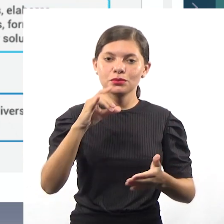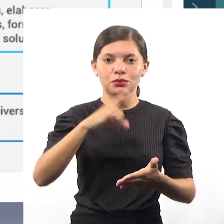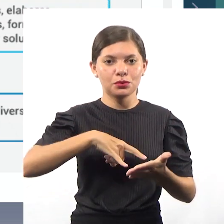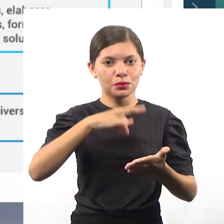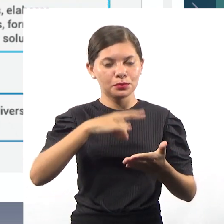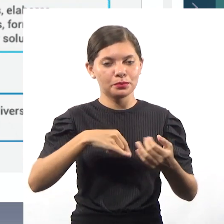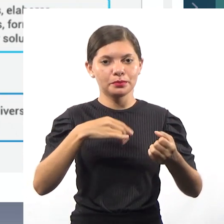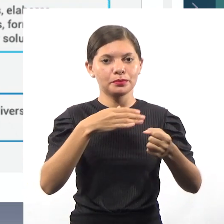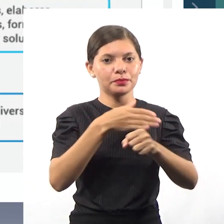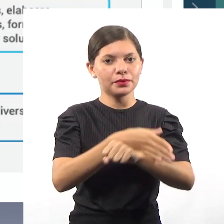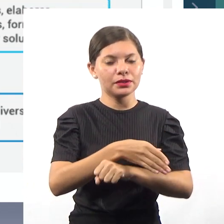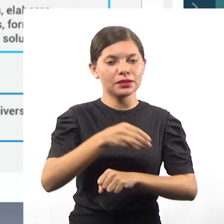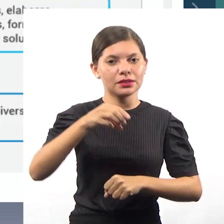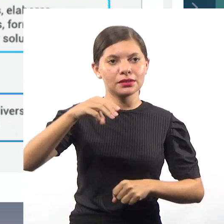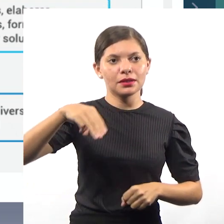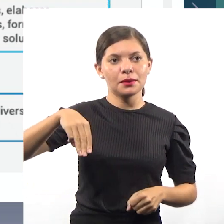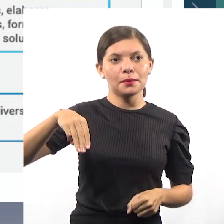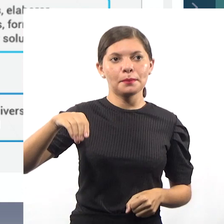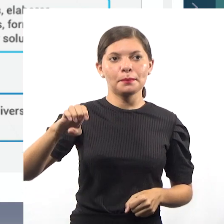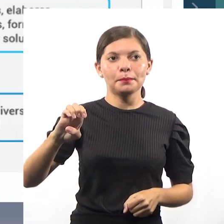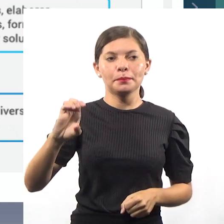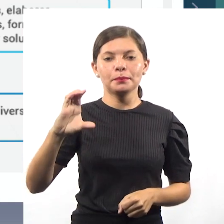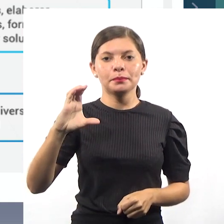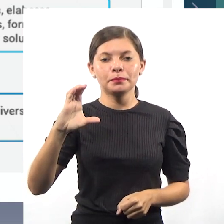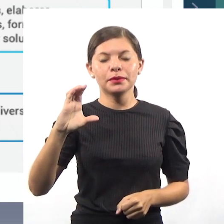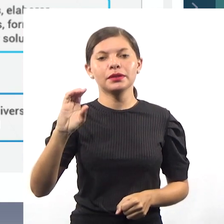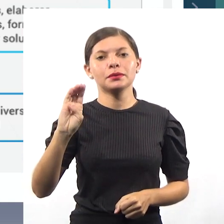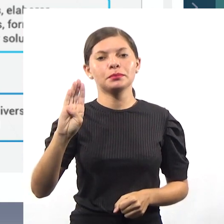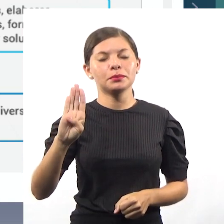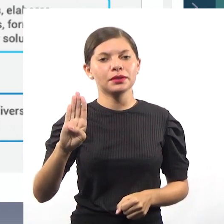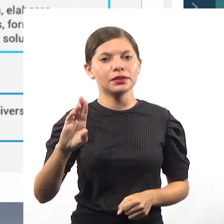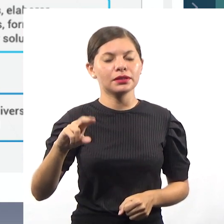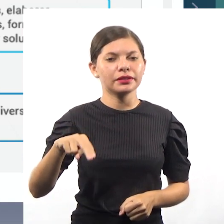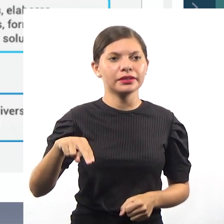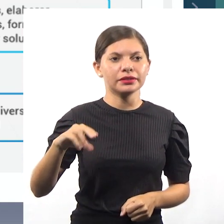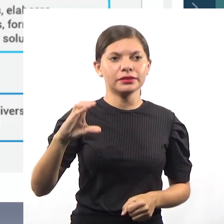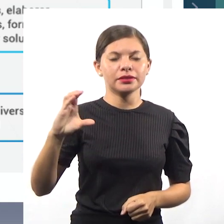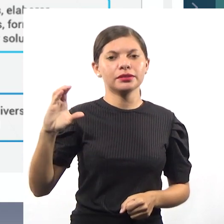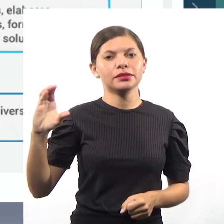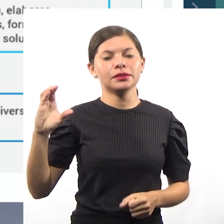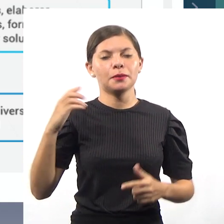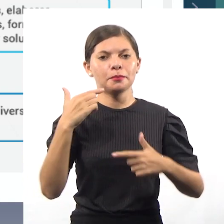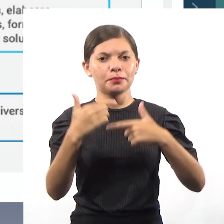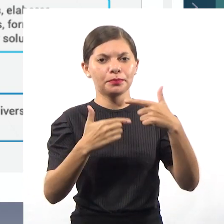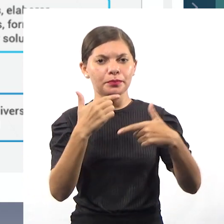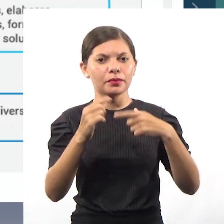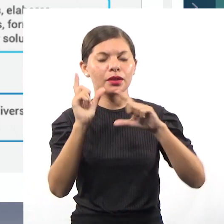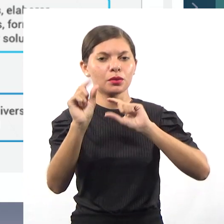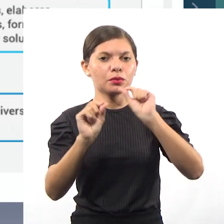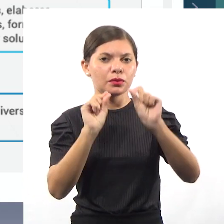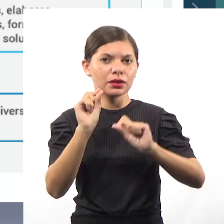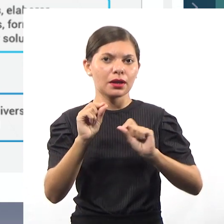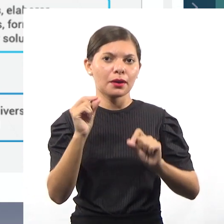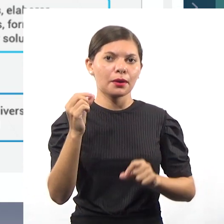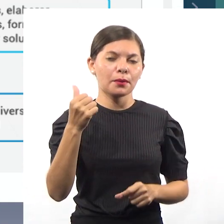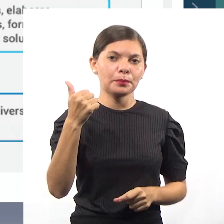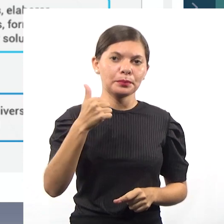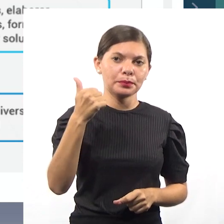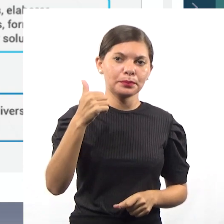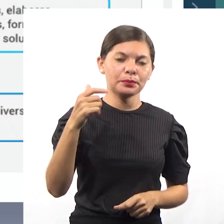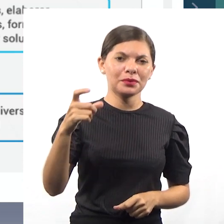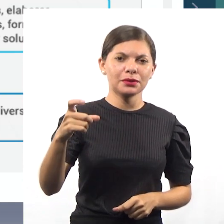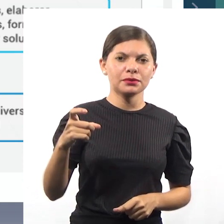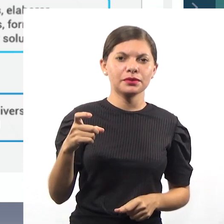acessa o portal do MEC, BNCC. E ele vai trabalhar o quê? Bom, o primeiro eixo é o eixo do conhecimento, que consiste